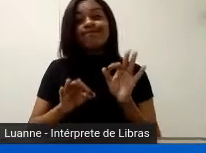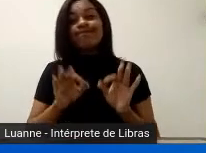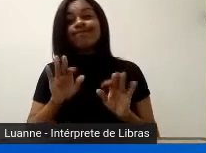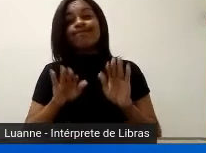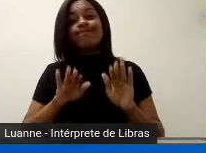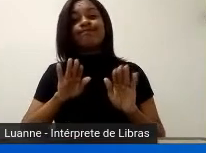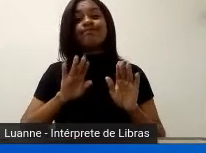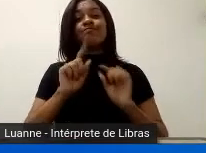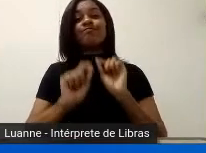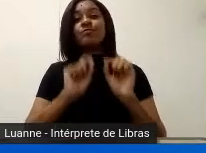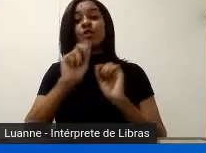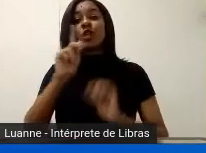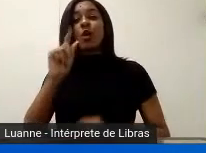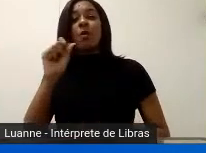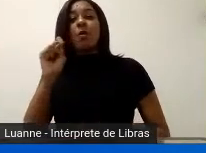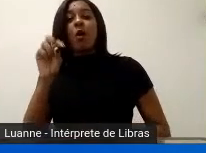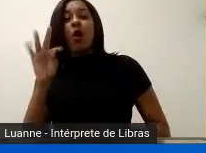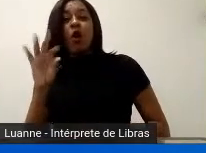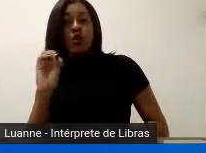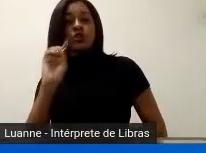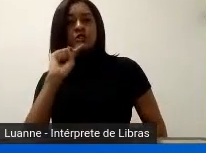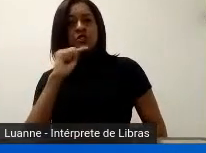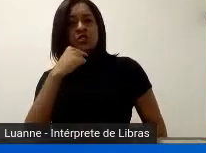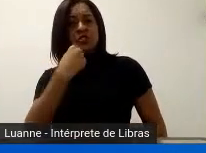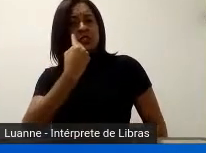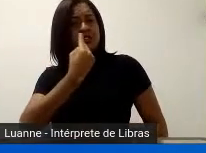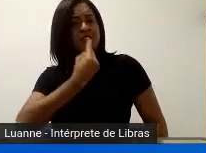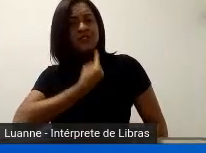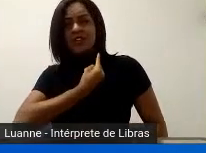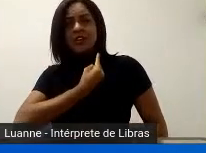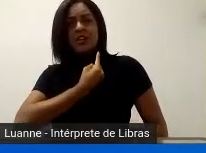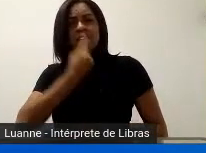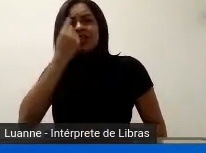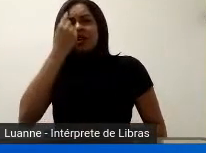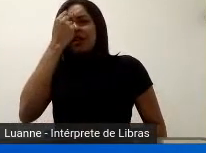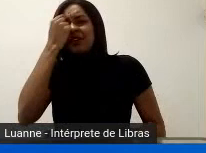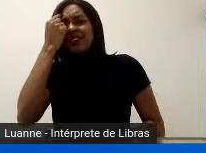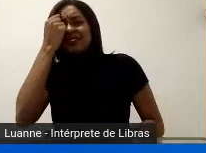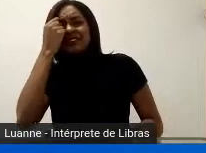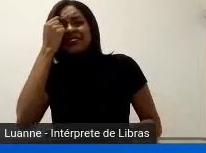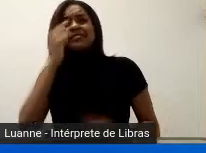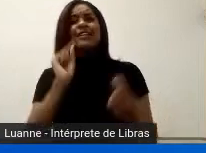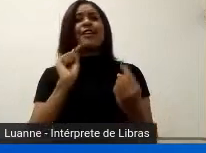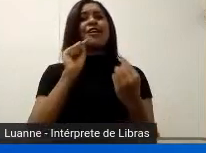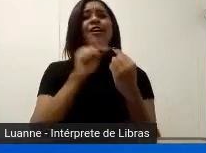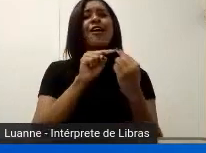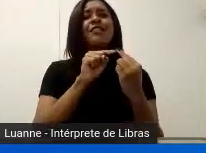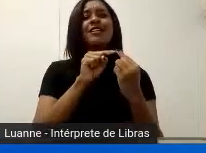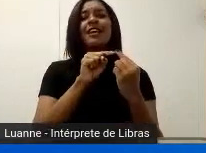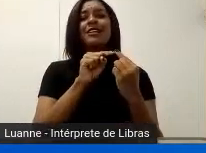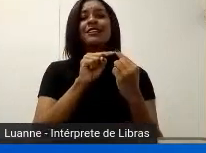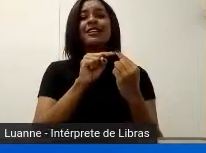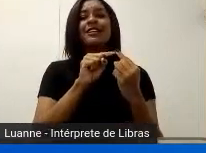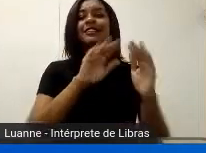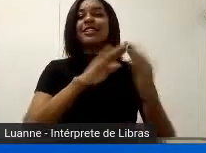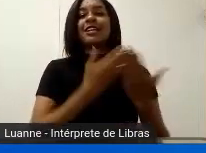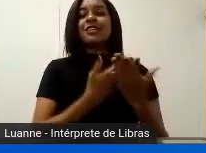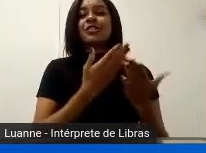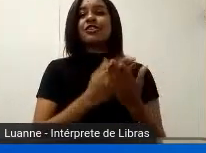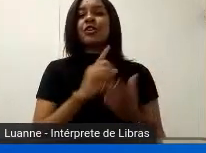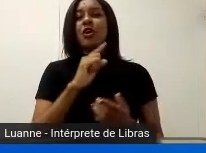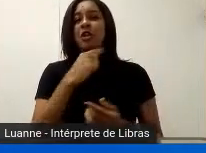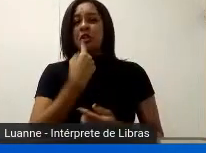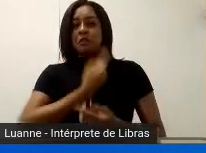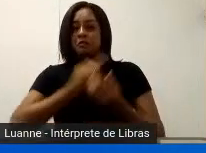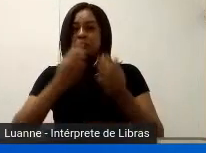postula é que se a gente não repensar a finalidade da escola a gente tá decretando o fim dela e hoje eu percebo